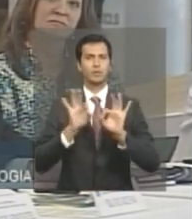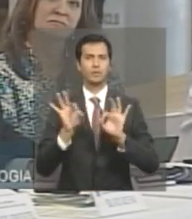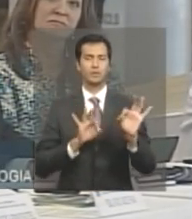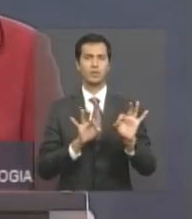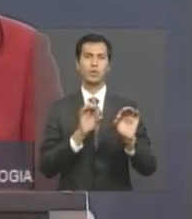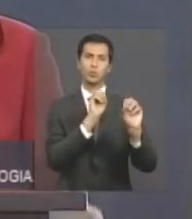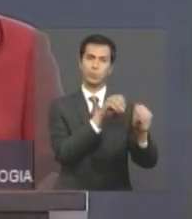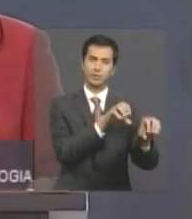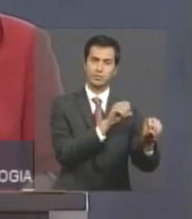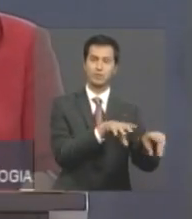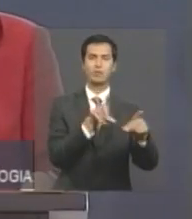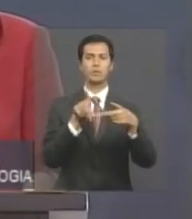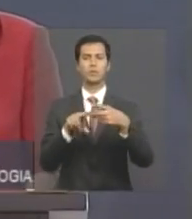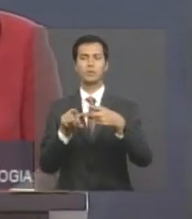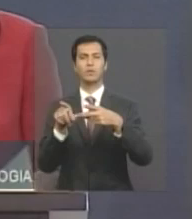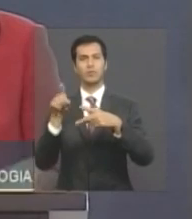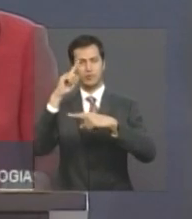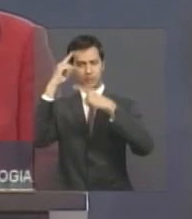e a inovação.